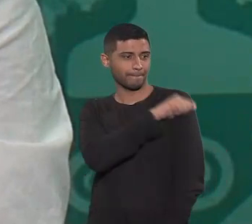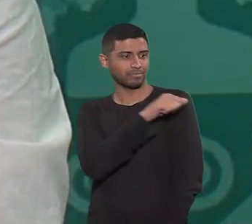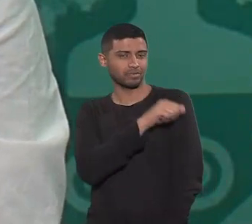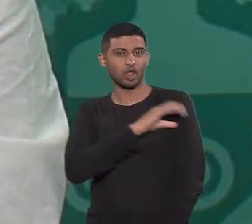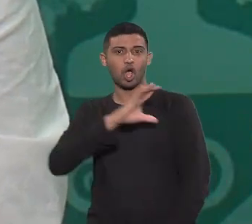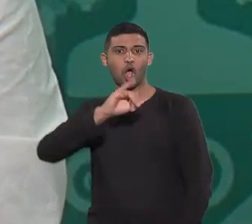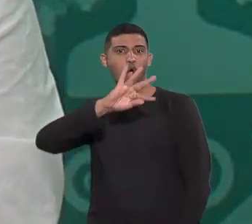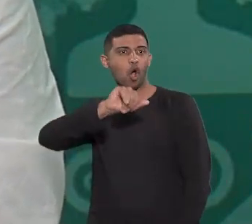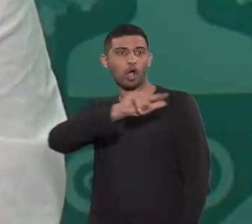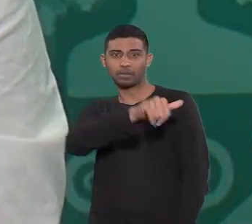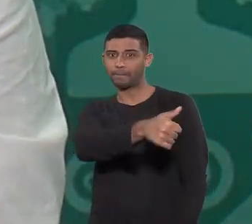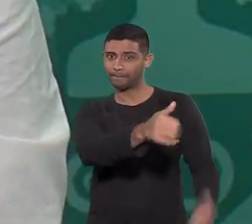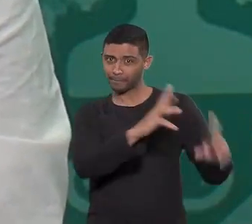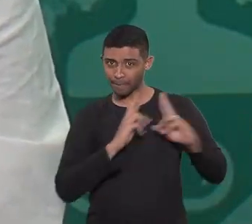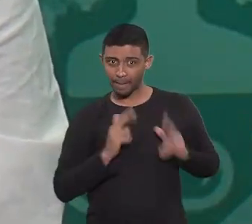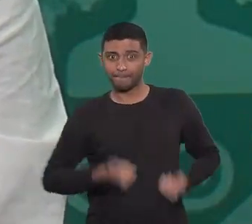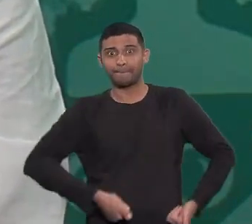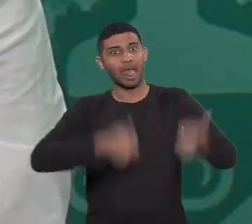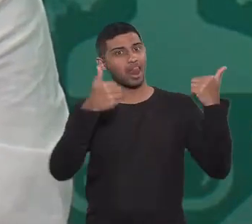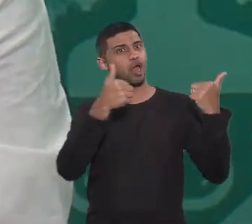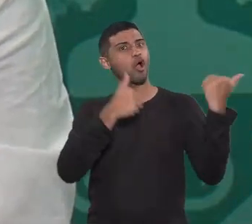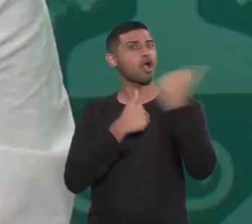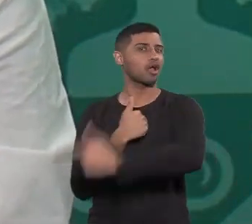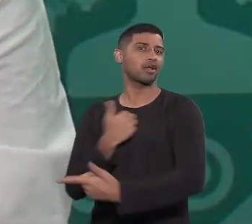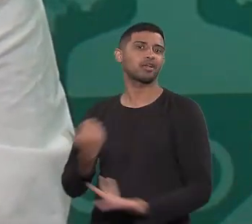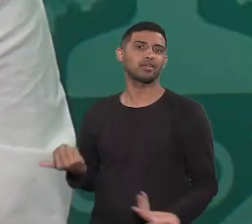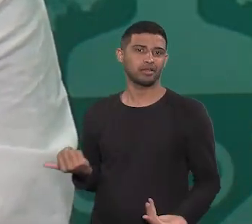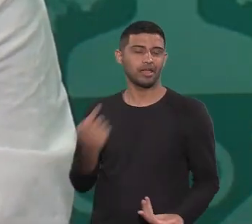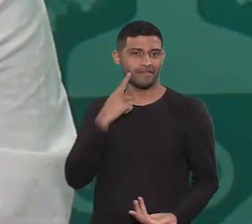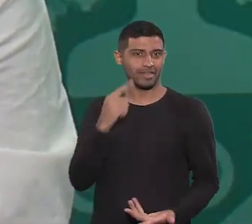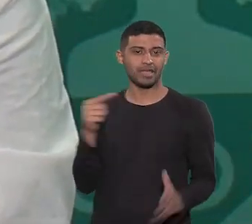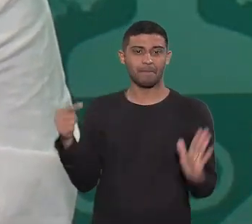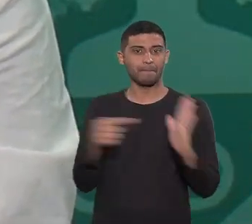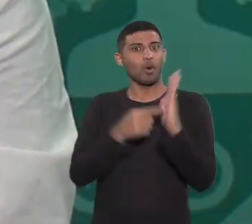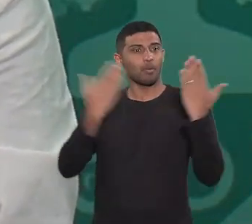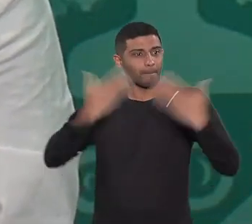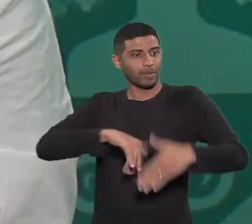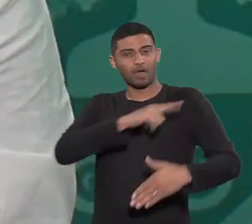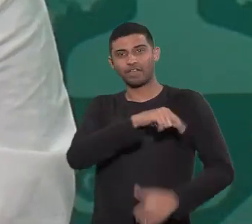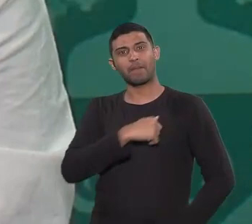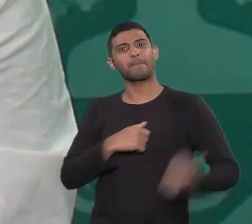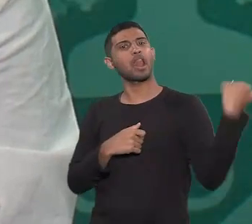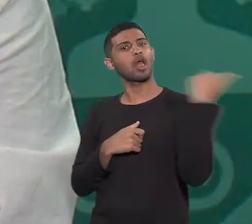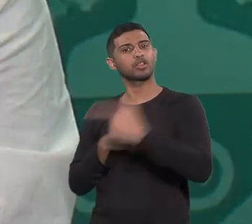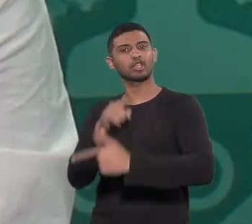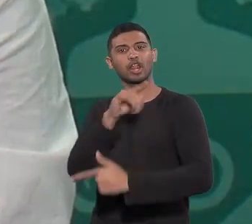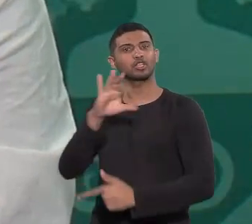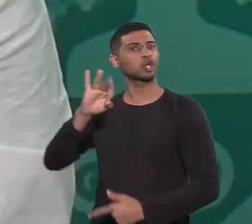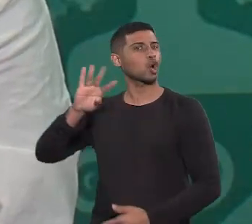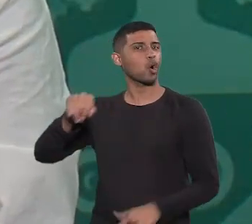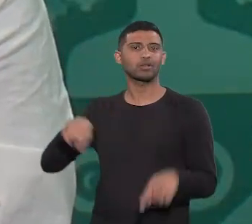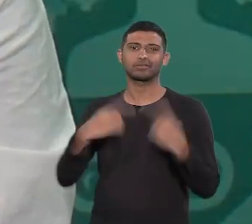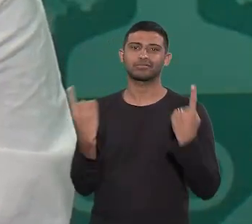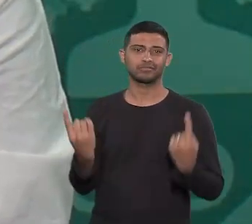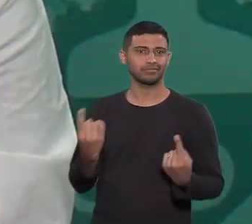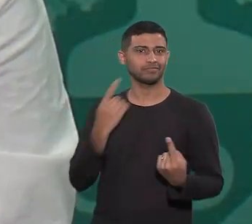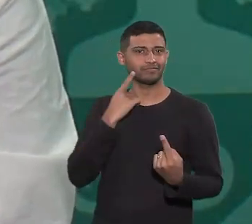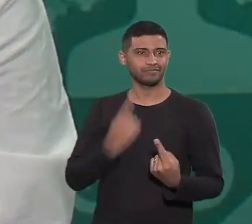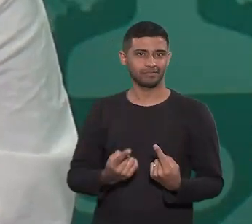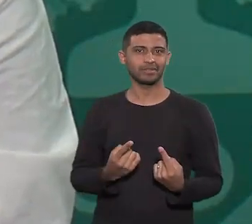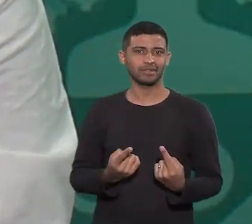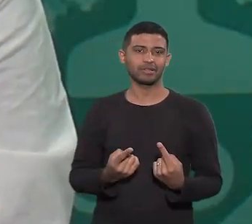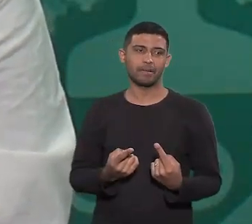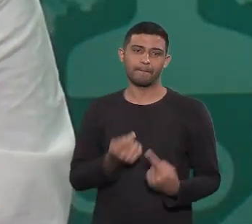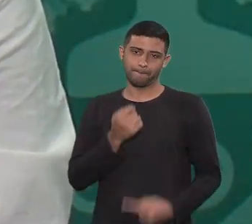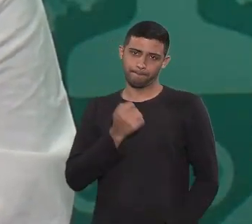alunos cotistas são maiores. Isso precisa ser dito. As notas dos alunos cotistas são maiores do que a dos não cotistas. E o nível de